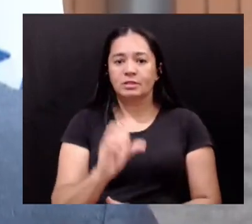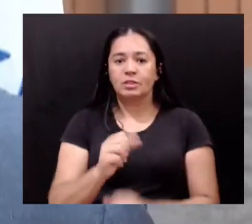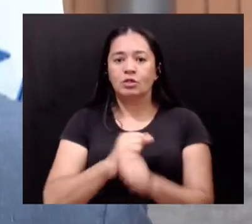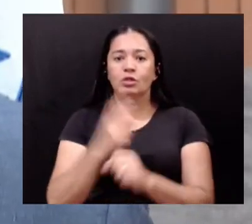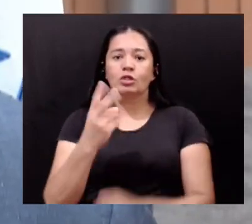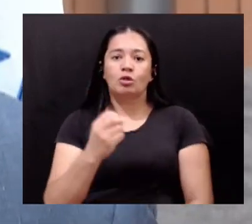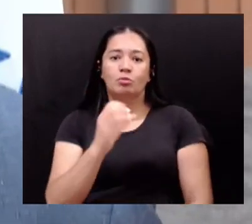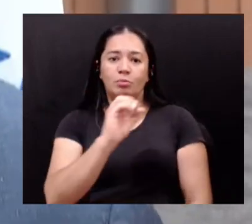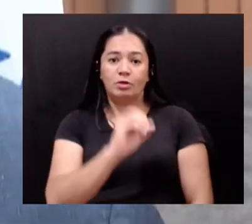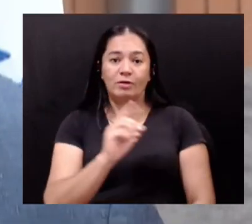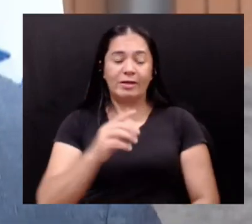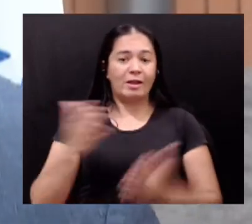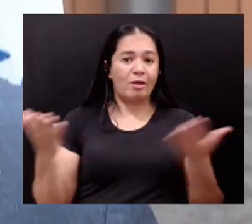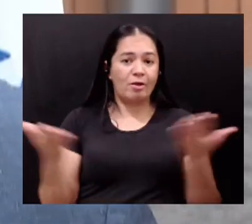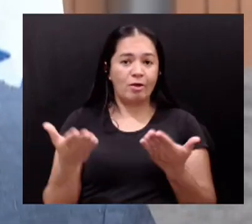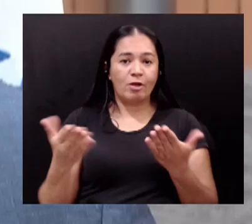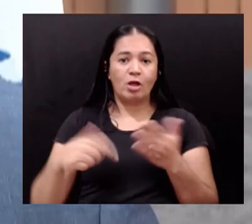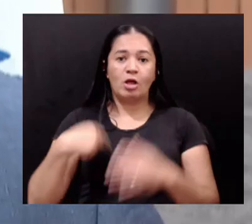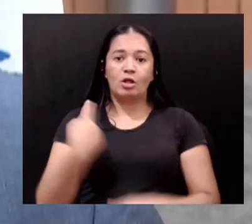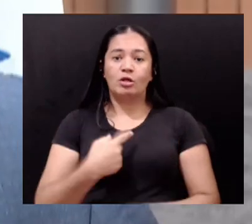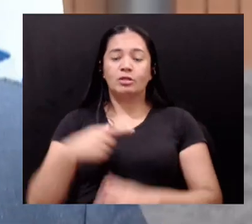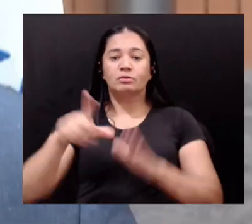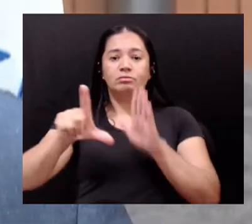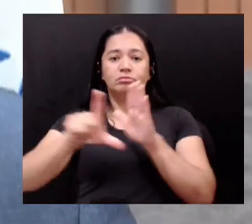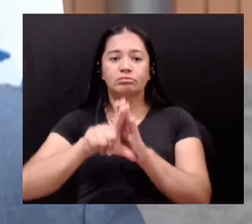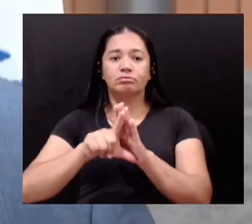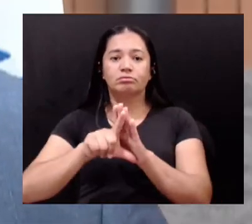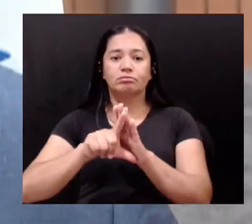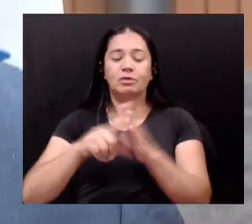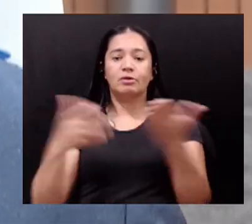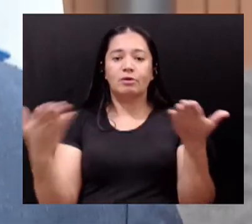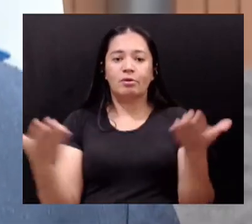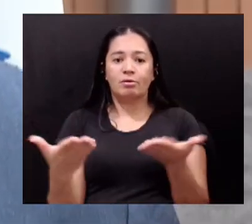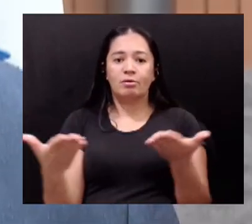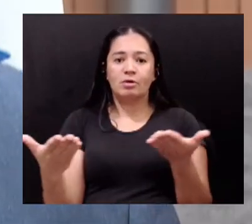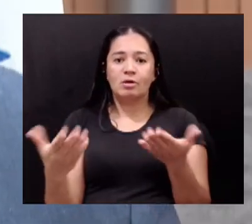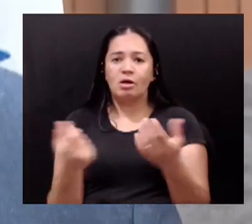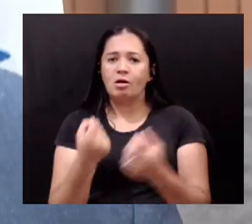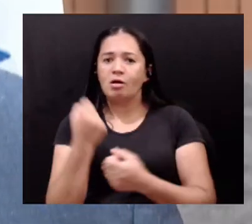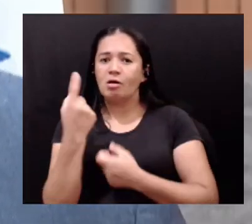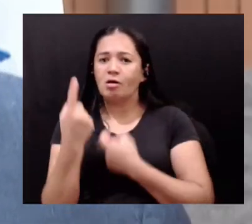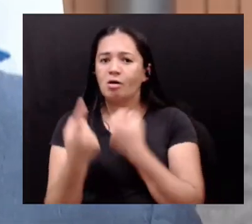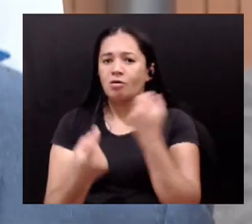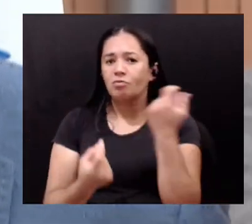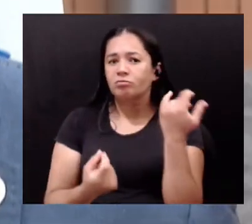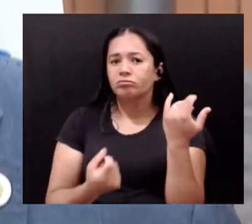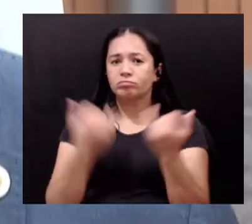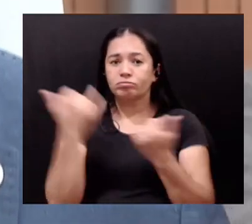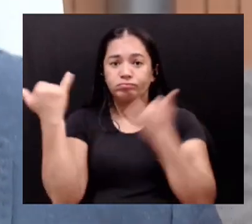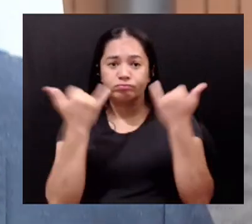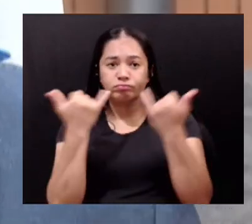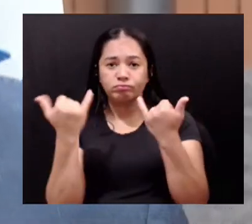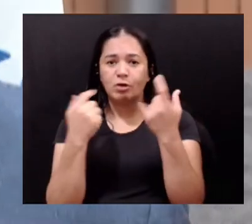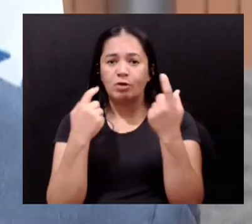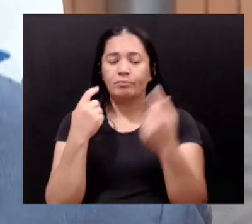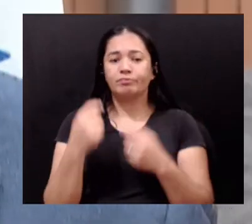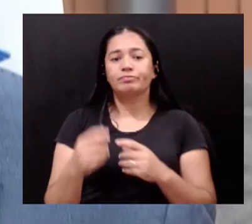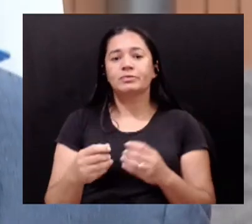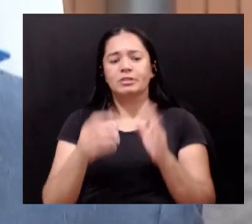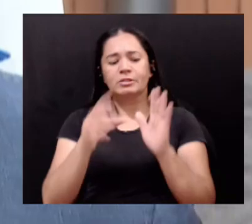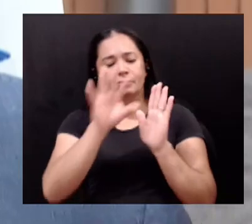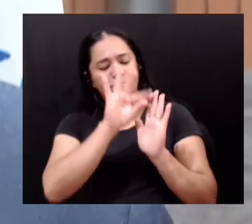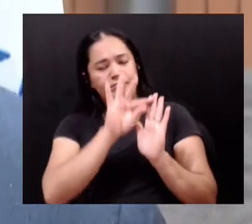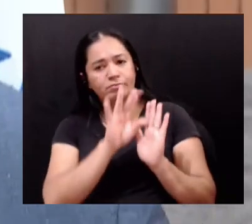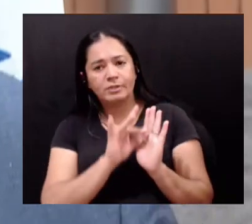atualiza a nossa legislação, ela passa algumas atribuições, algumas prerrogativas extremamente importantes para a Secretaria